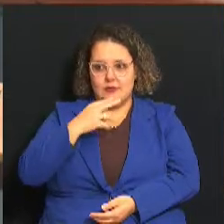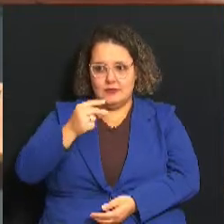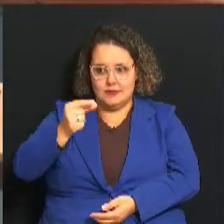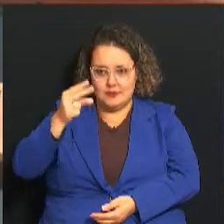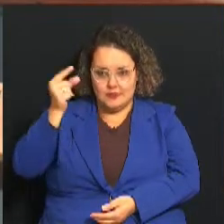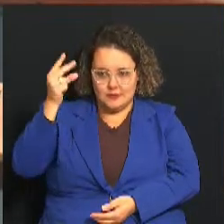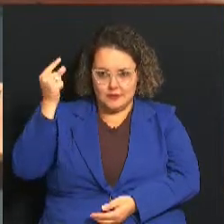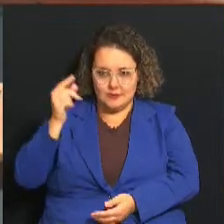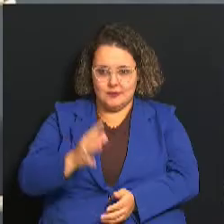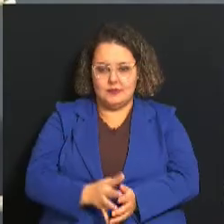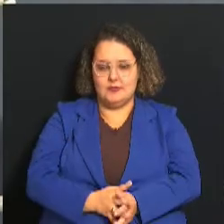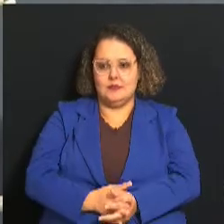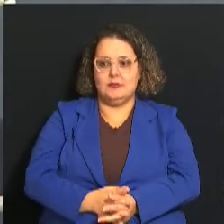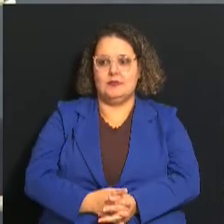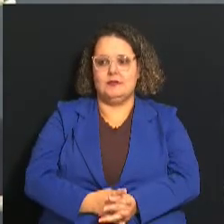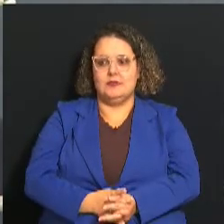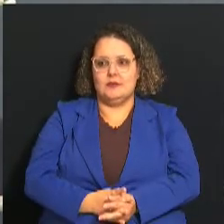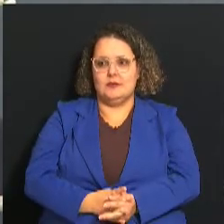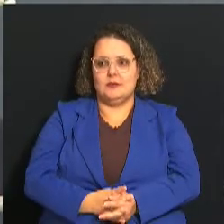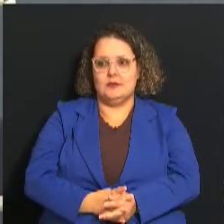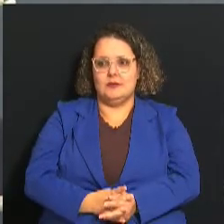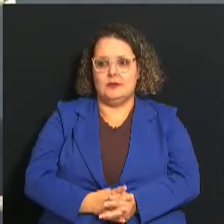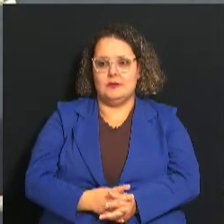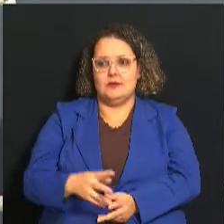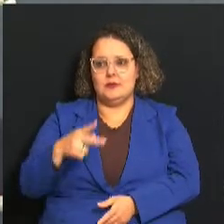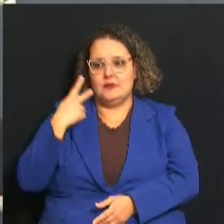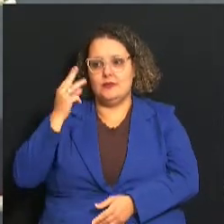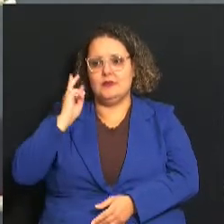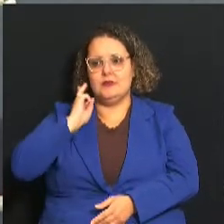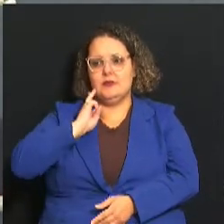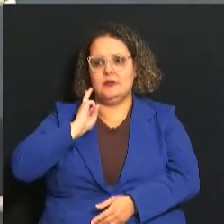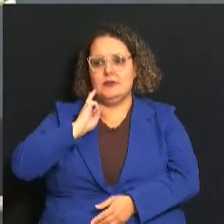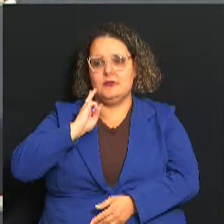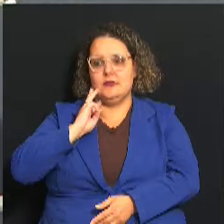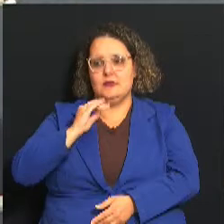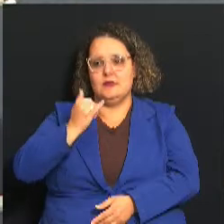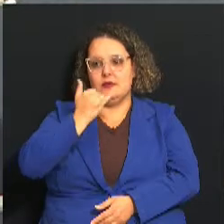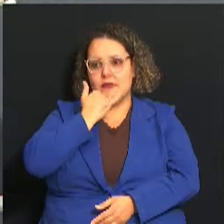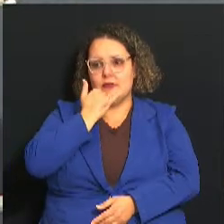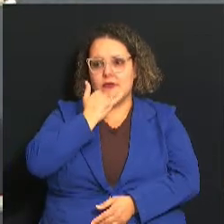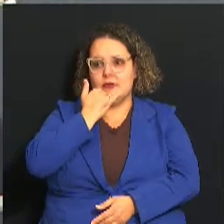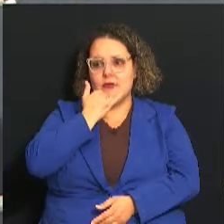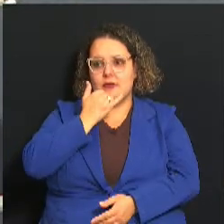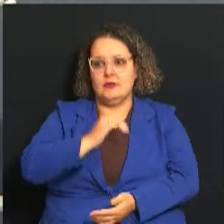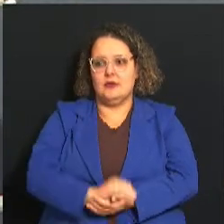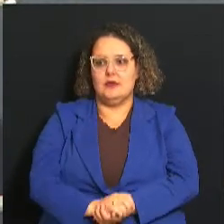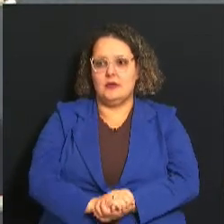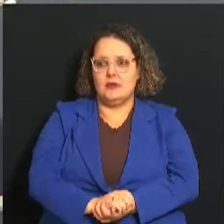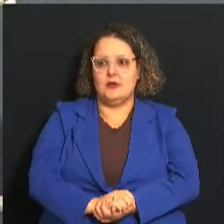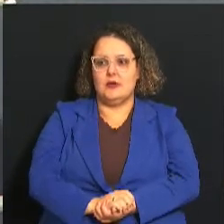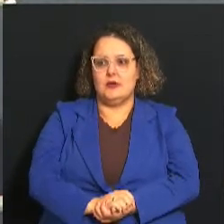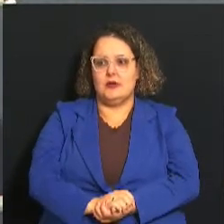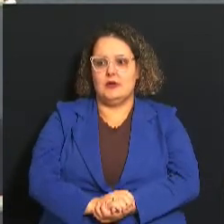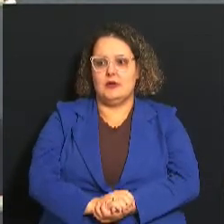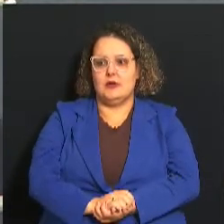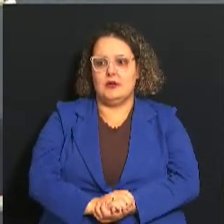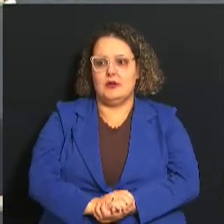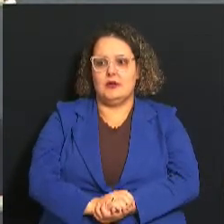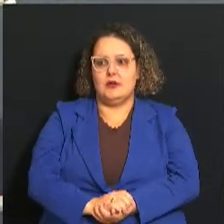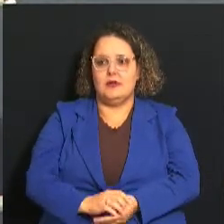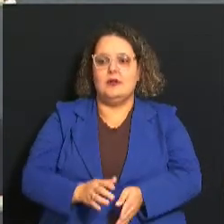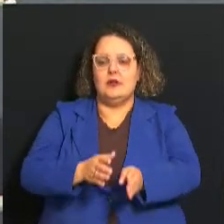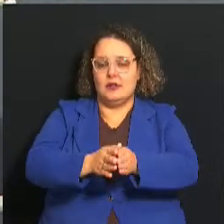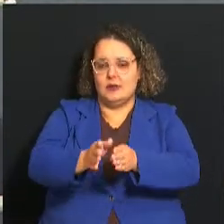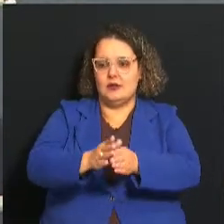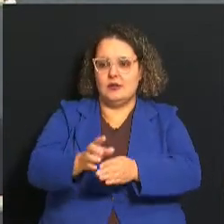né? E os demais, e o Cecílio, que eu... Desculpa, vereador, falar o Cecílio. Ele era nosso conselheiro